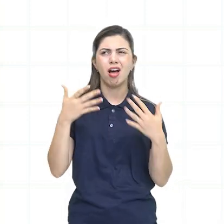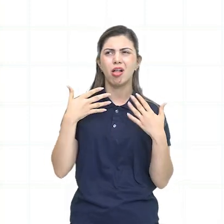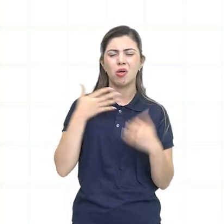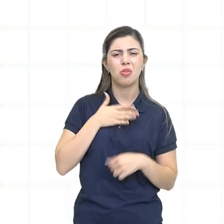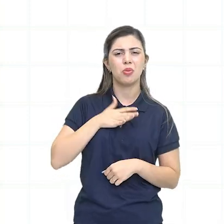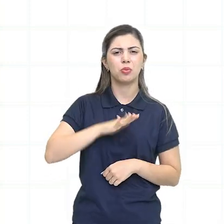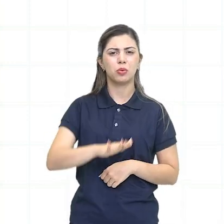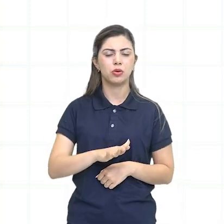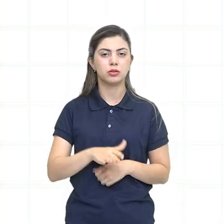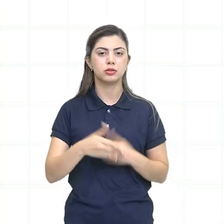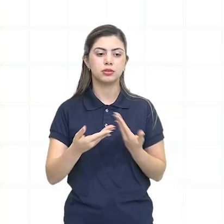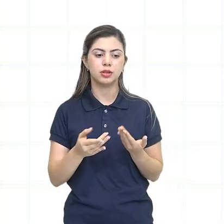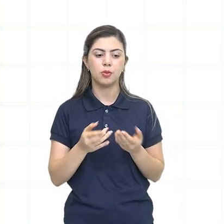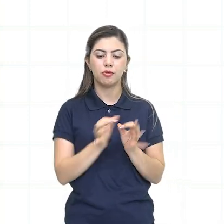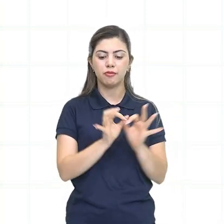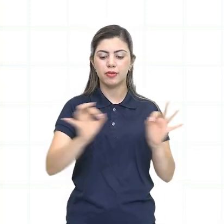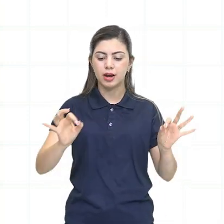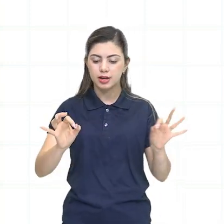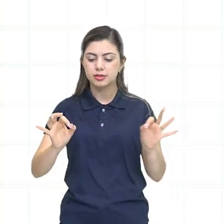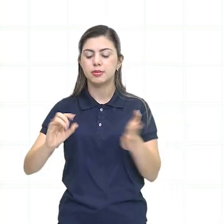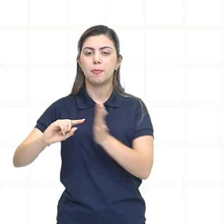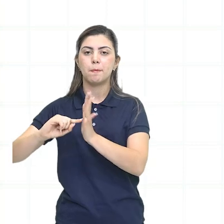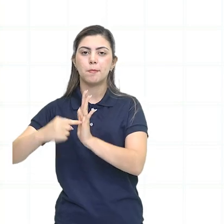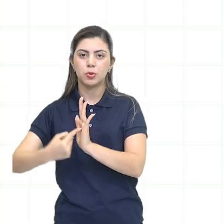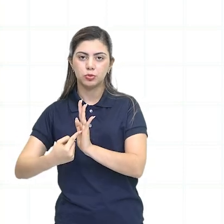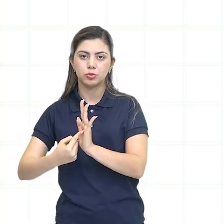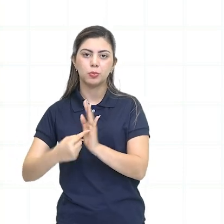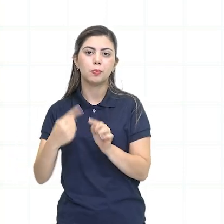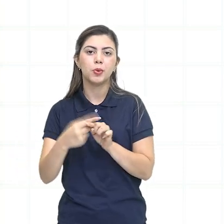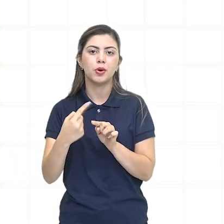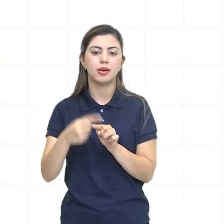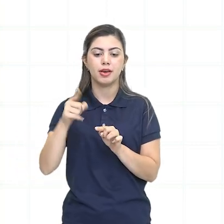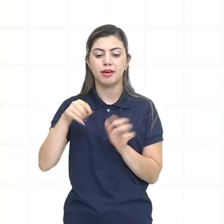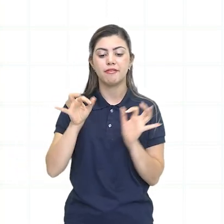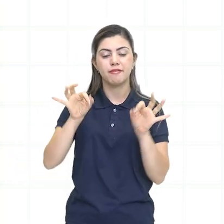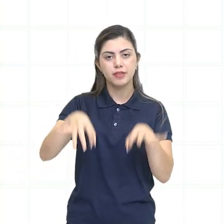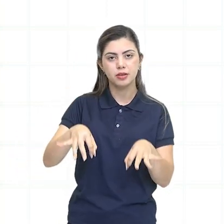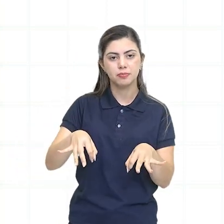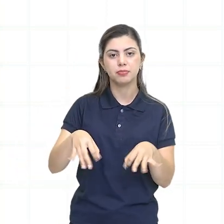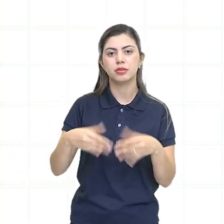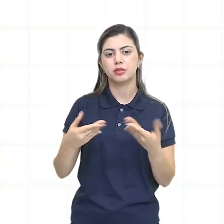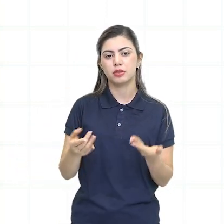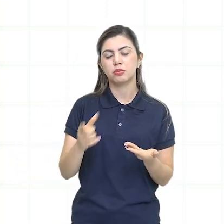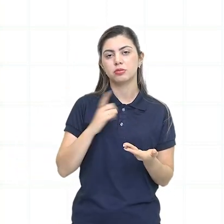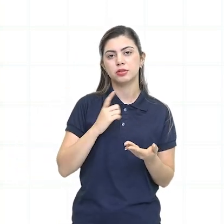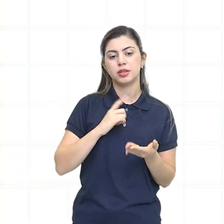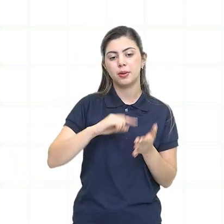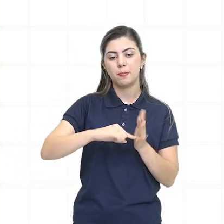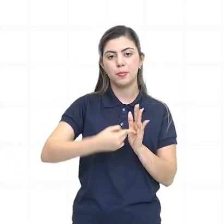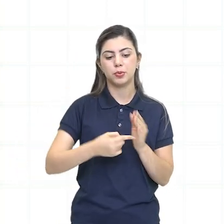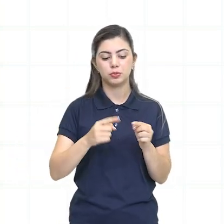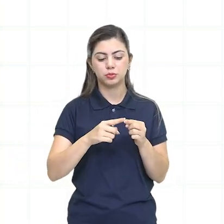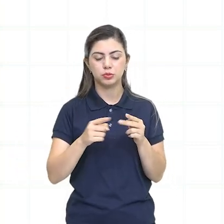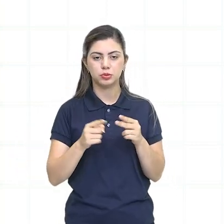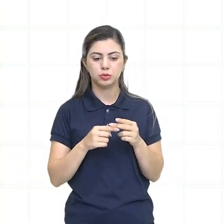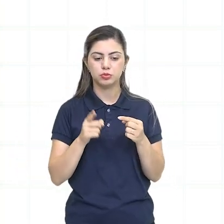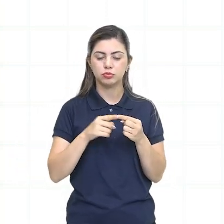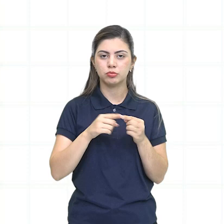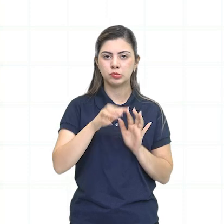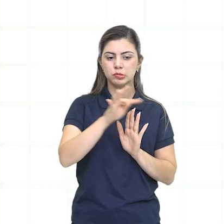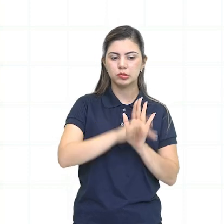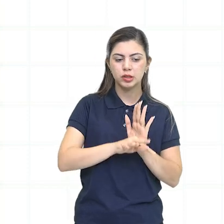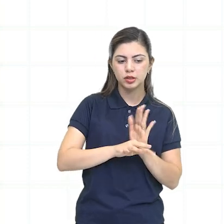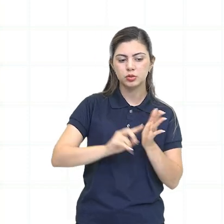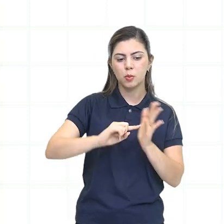mesmo ponto. A diferença é que um vai continuar o texto, né, e o